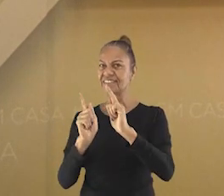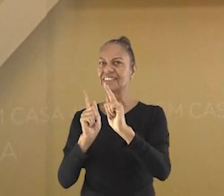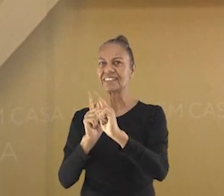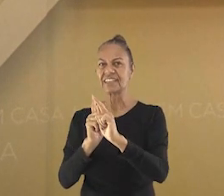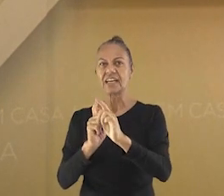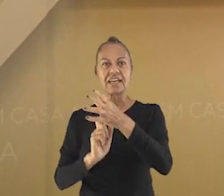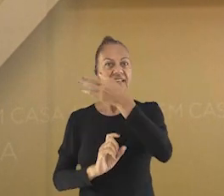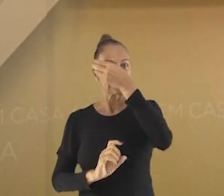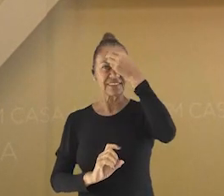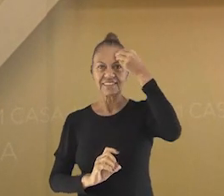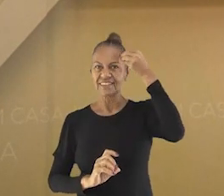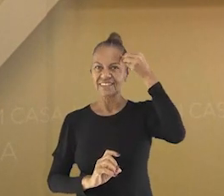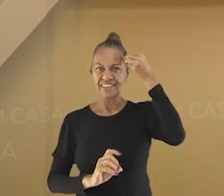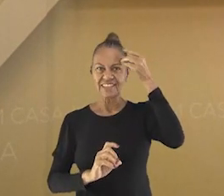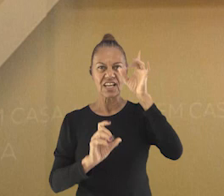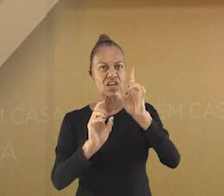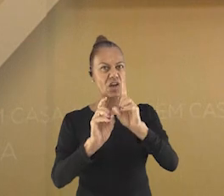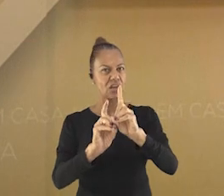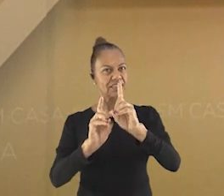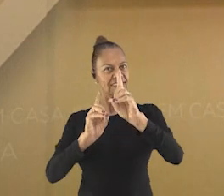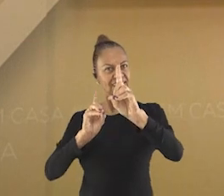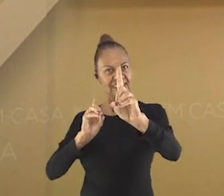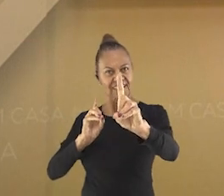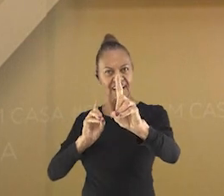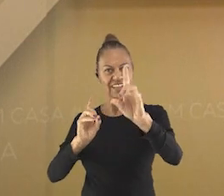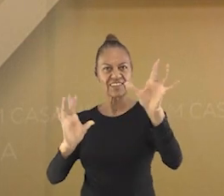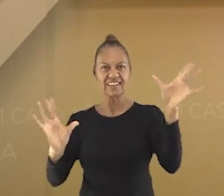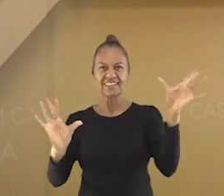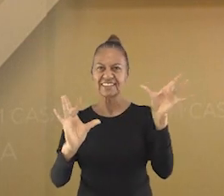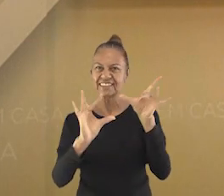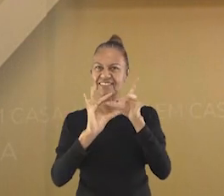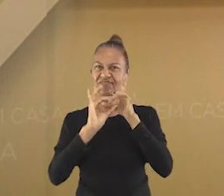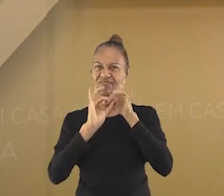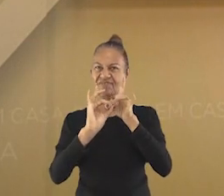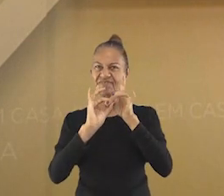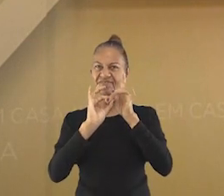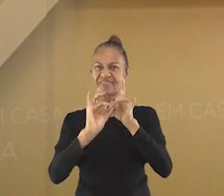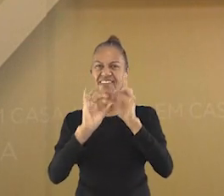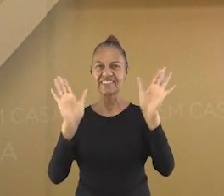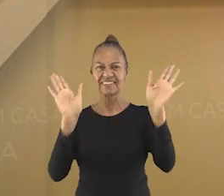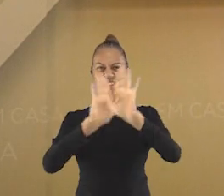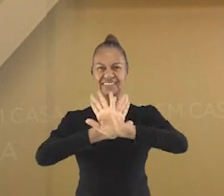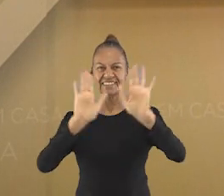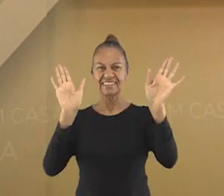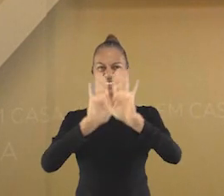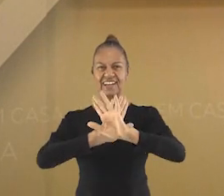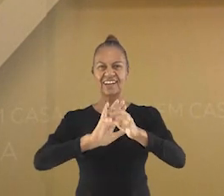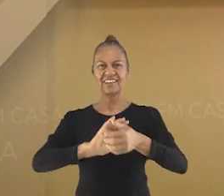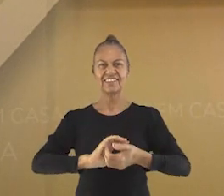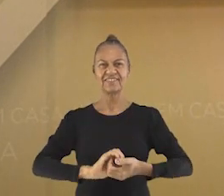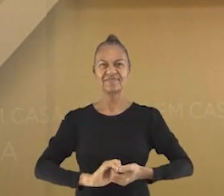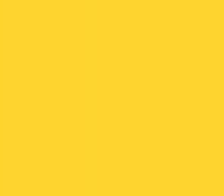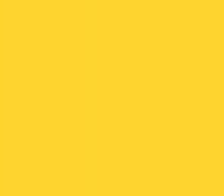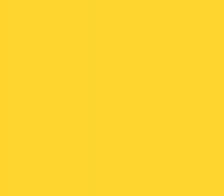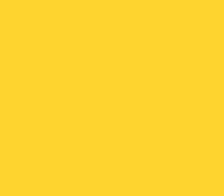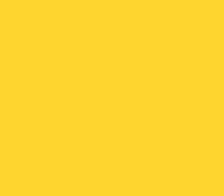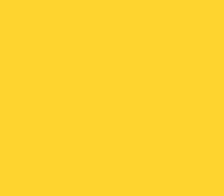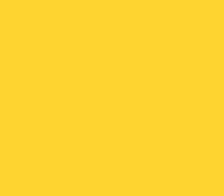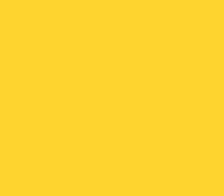geografia, certo? E não se esqueçam, mesmo distantes, estamos juntos. Tchau, pessoal!